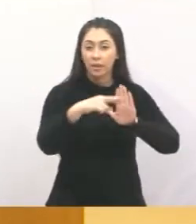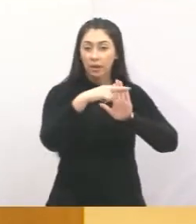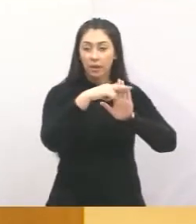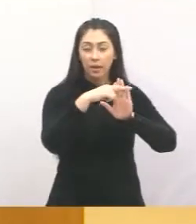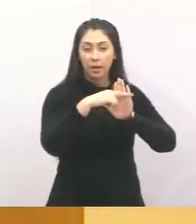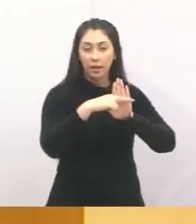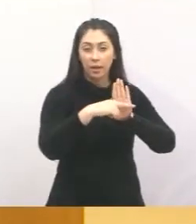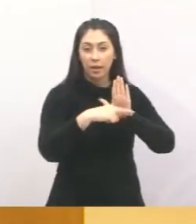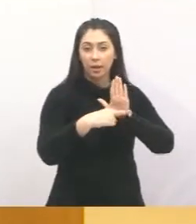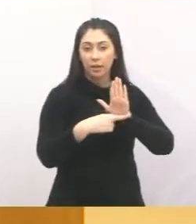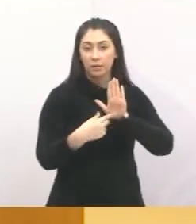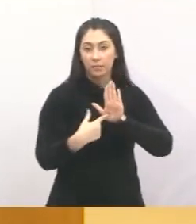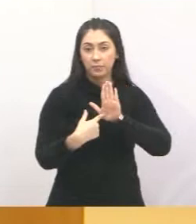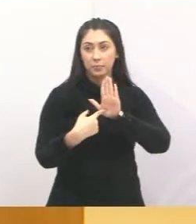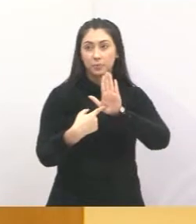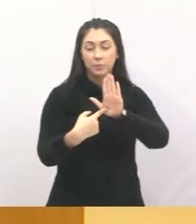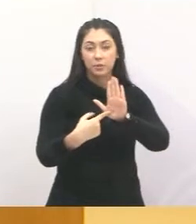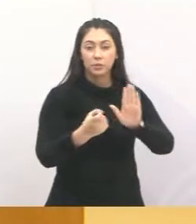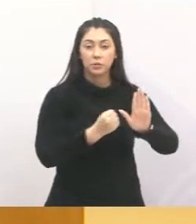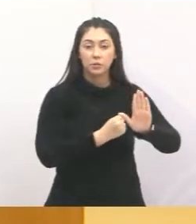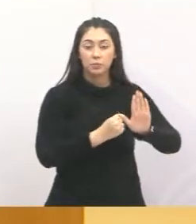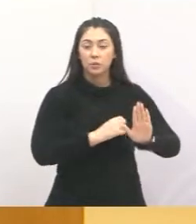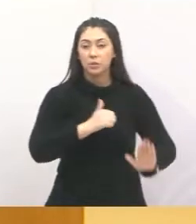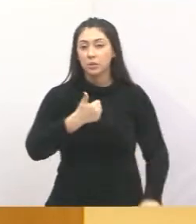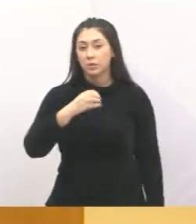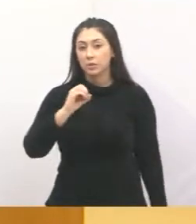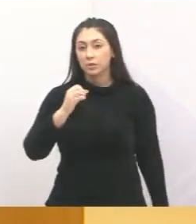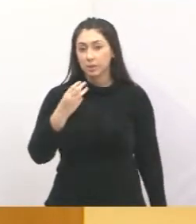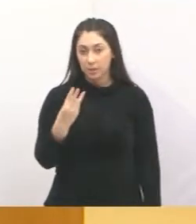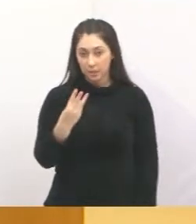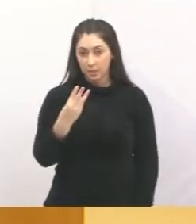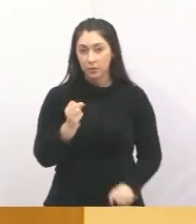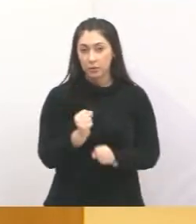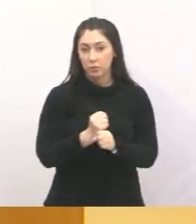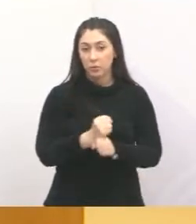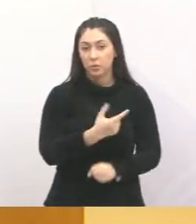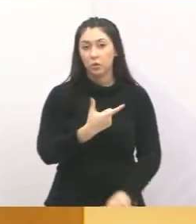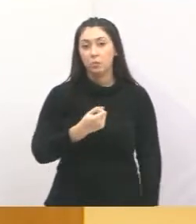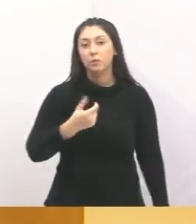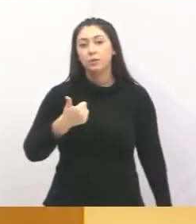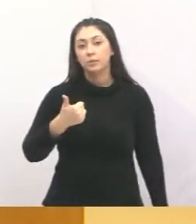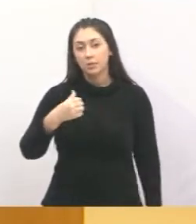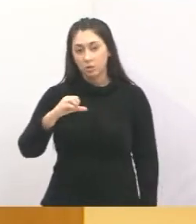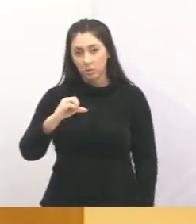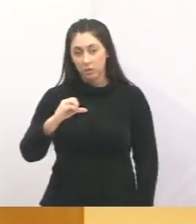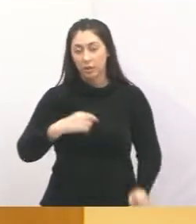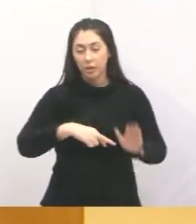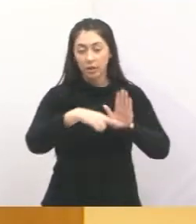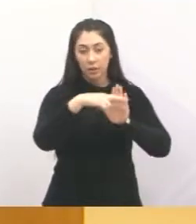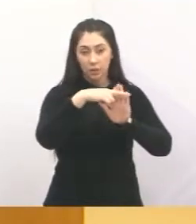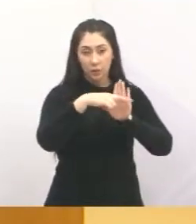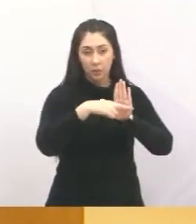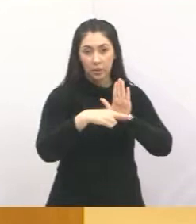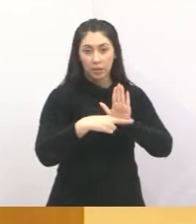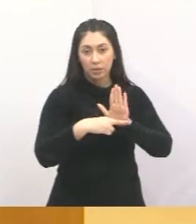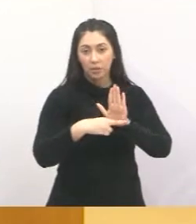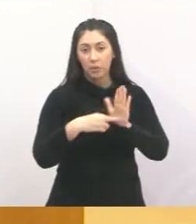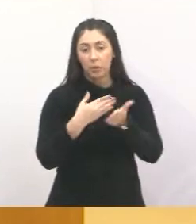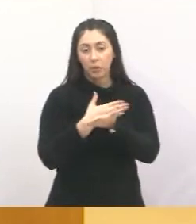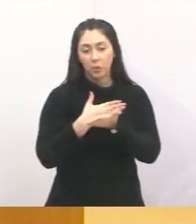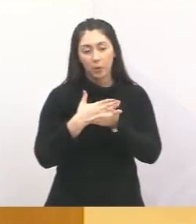estabelecidas pela emenda constitucional número 103, de 2019, a regularização desses apontamentos